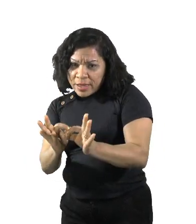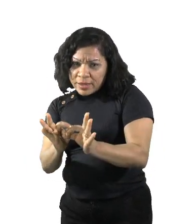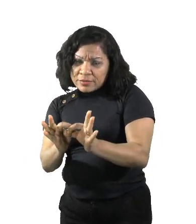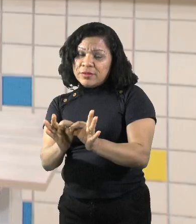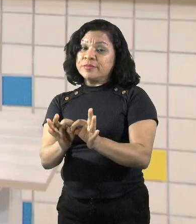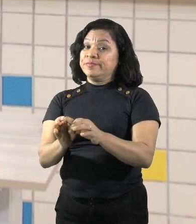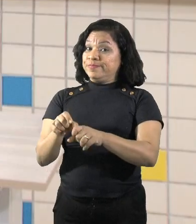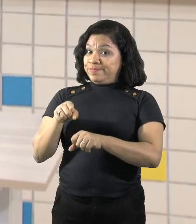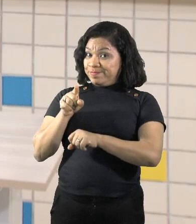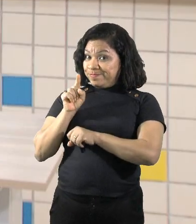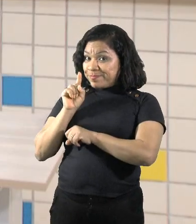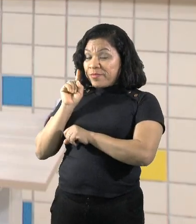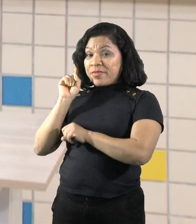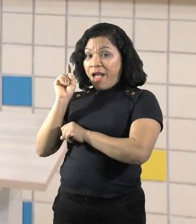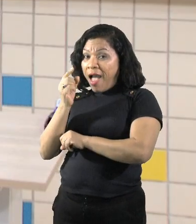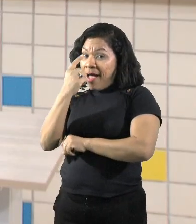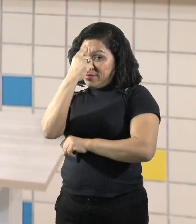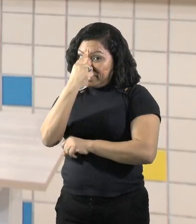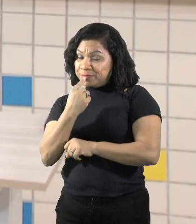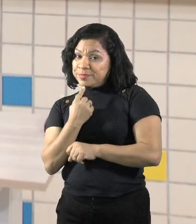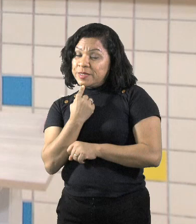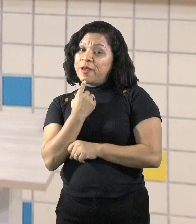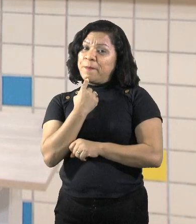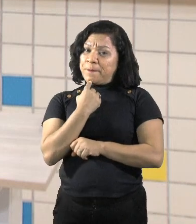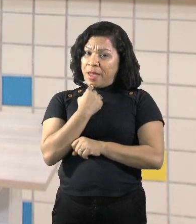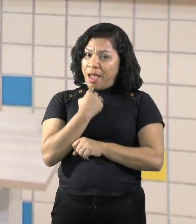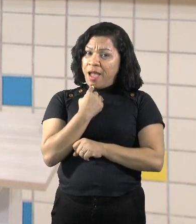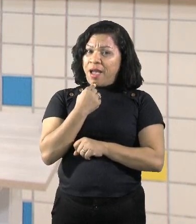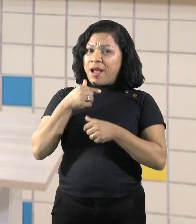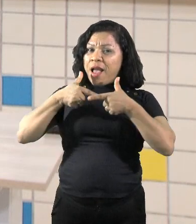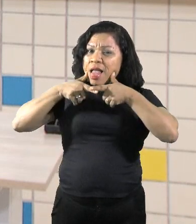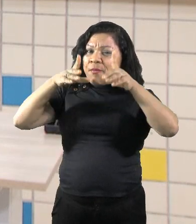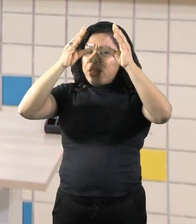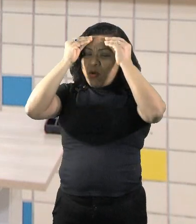imagem é uma linguagem verbal ou não verbal?